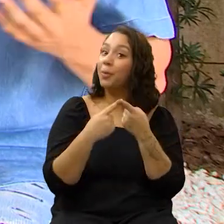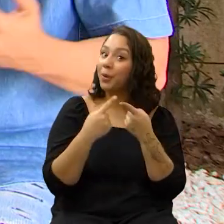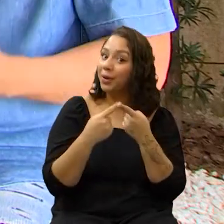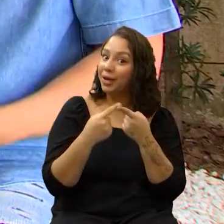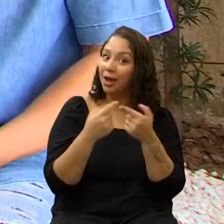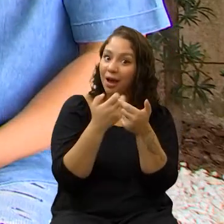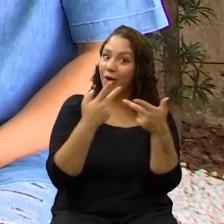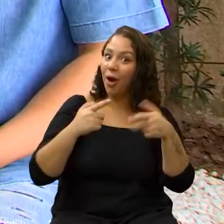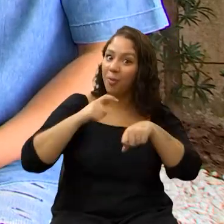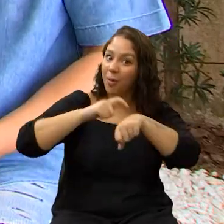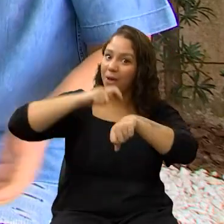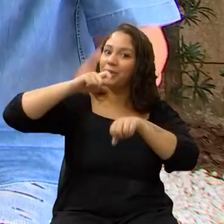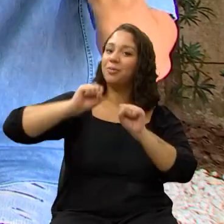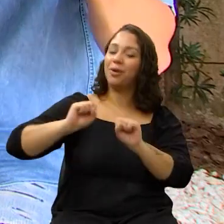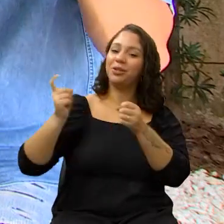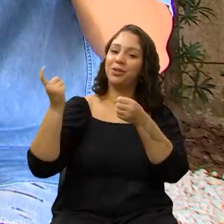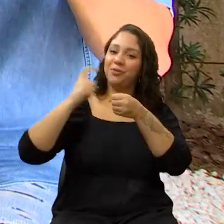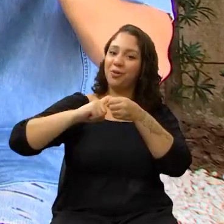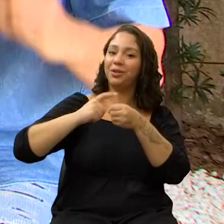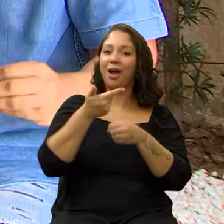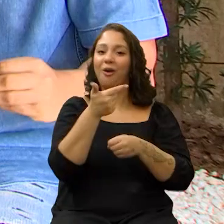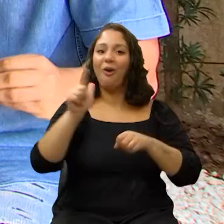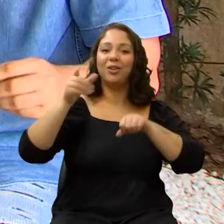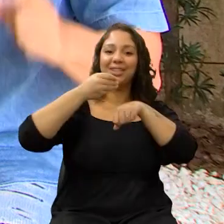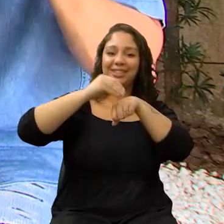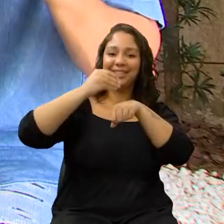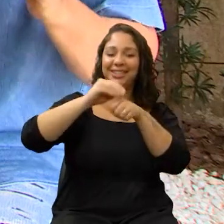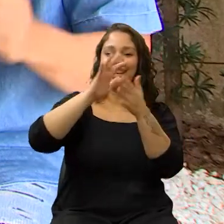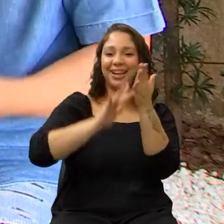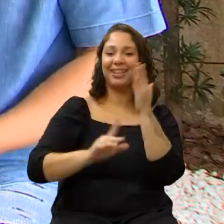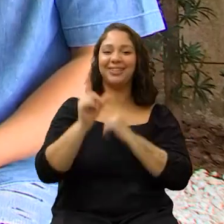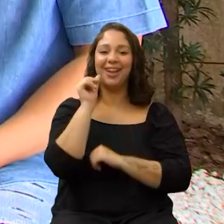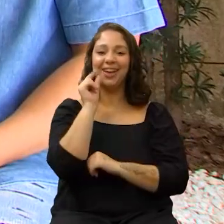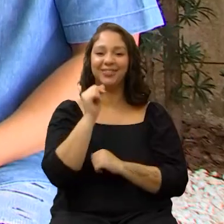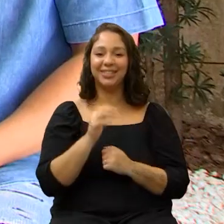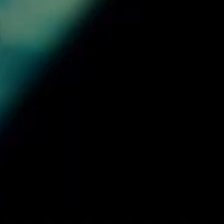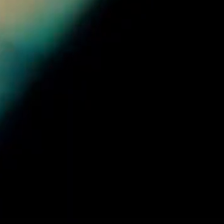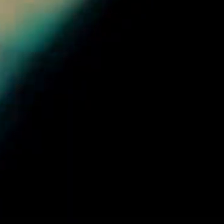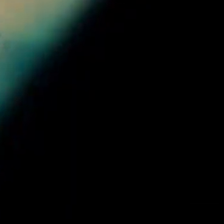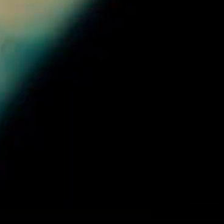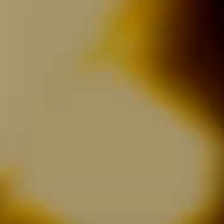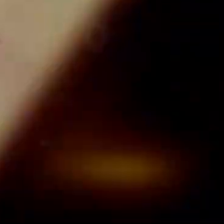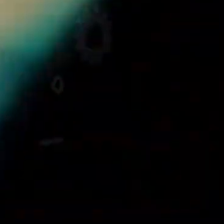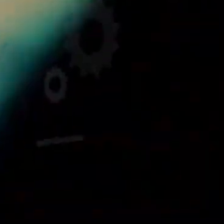porque olha, qualquer momento a gente volta com mais dicas na Ponta do Lápis.